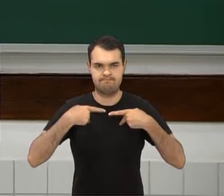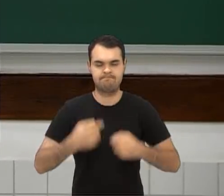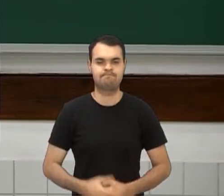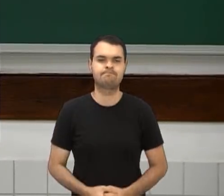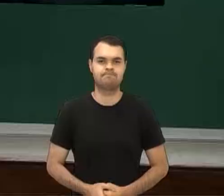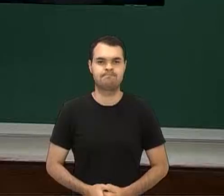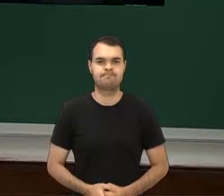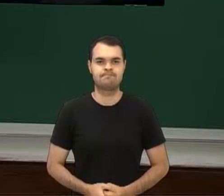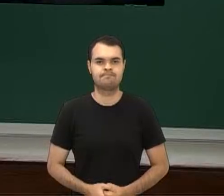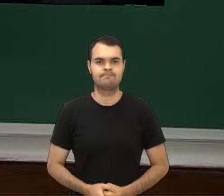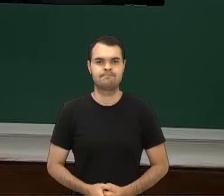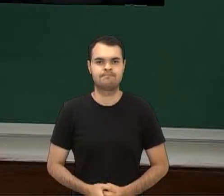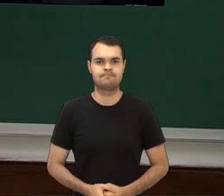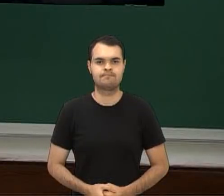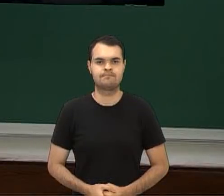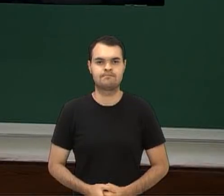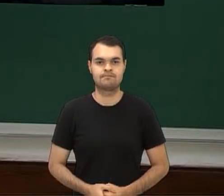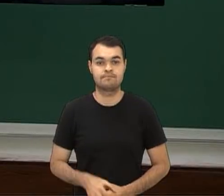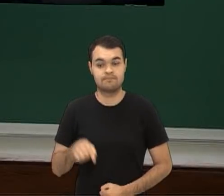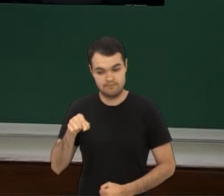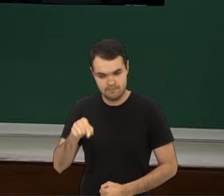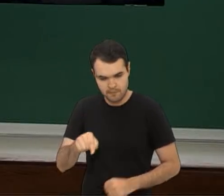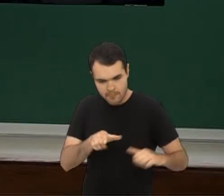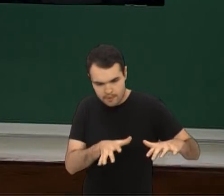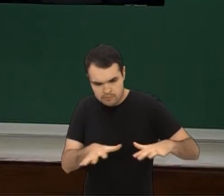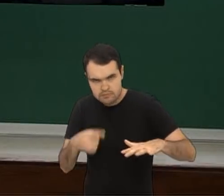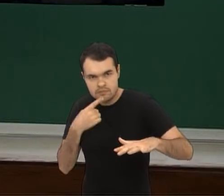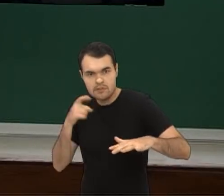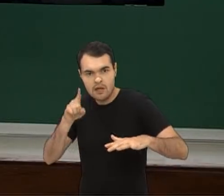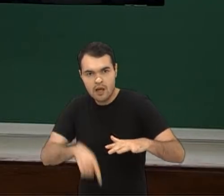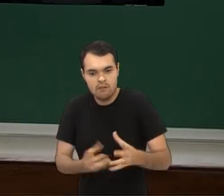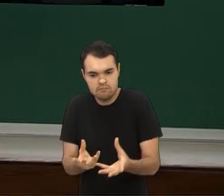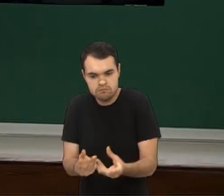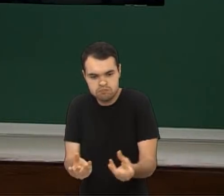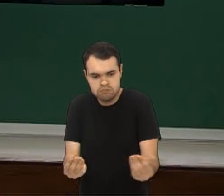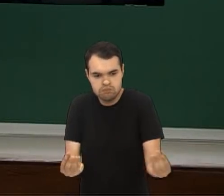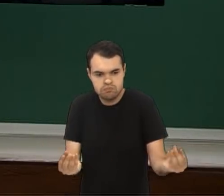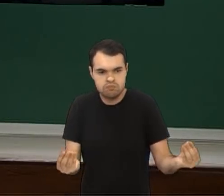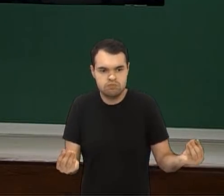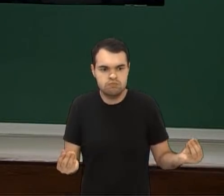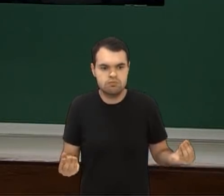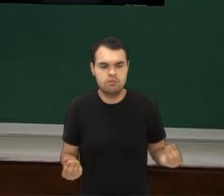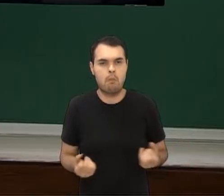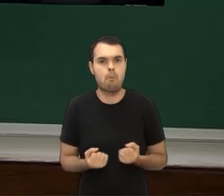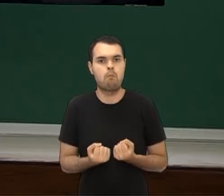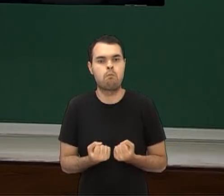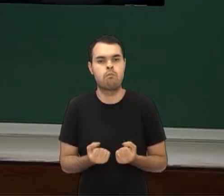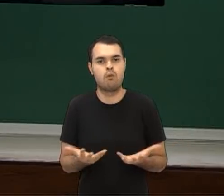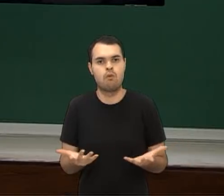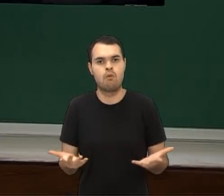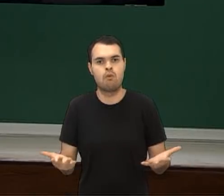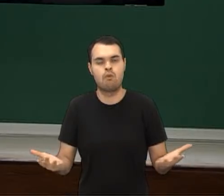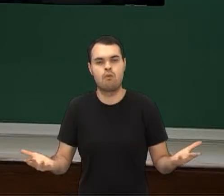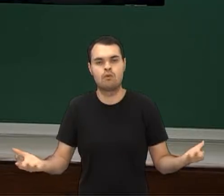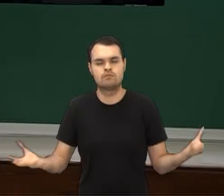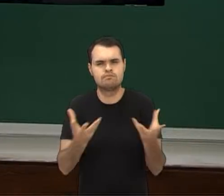a venda de frutos do mar por conta desse fenômeno da maré vermelha? Responda aí no seu caderninho.